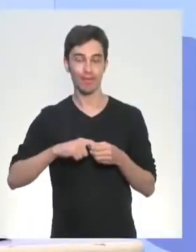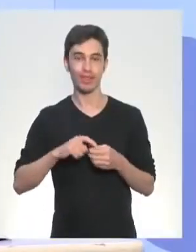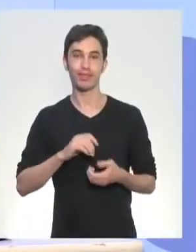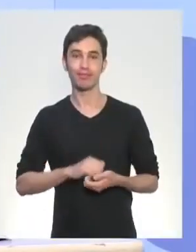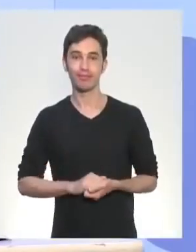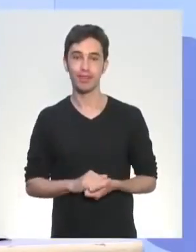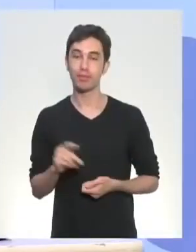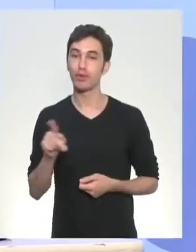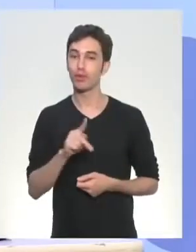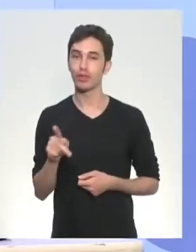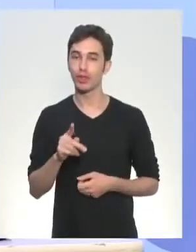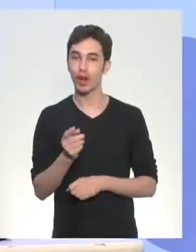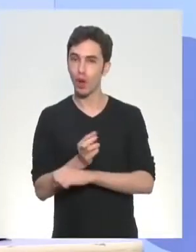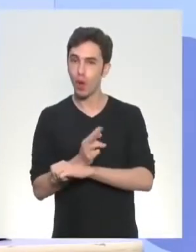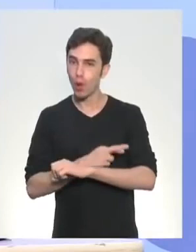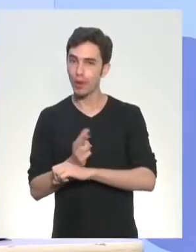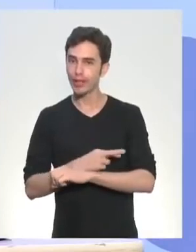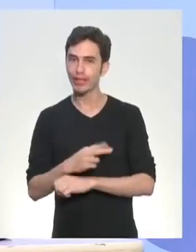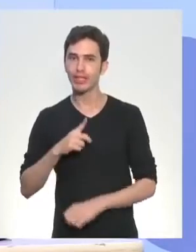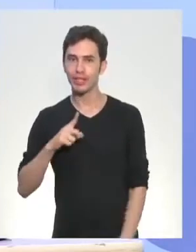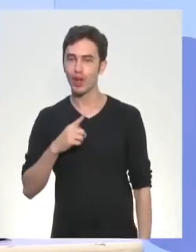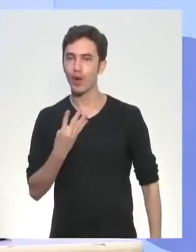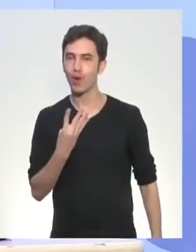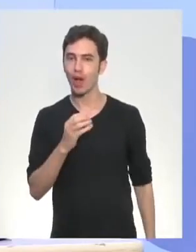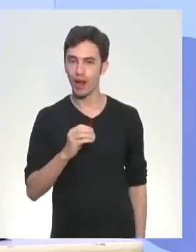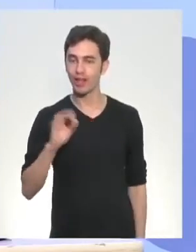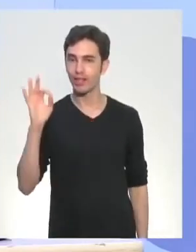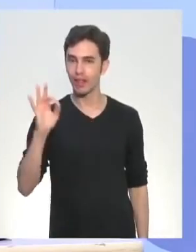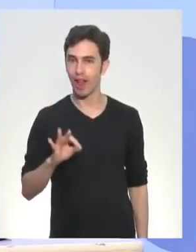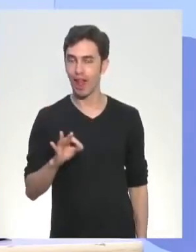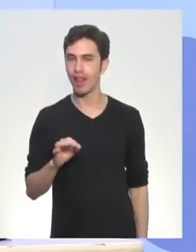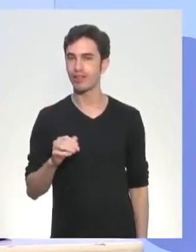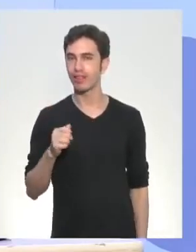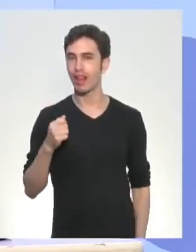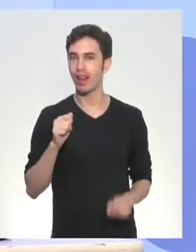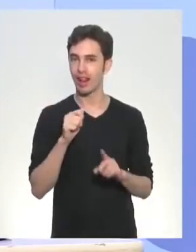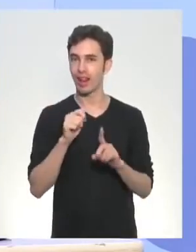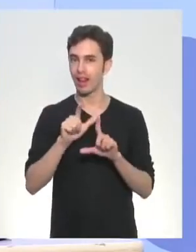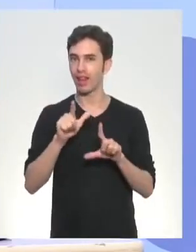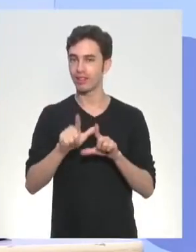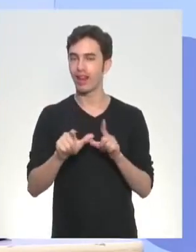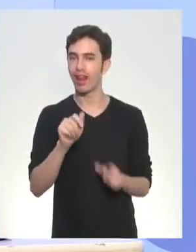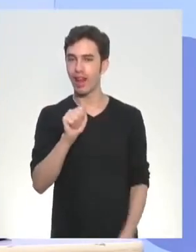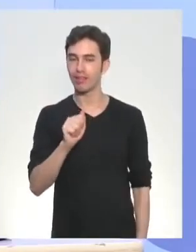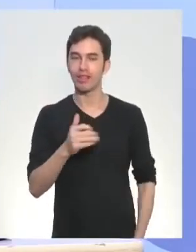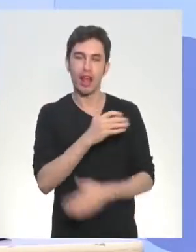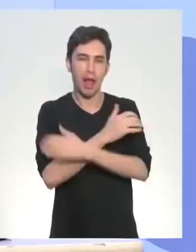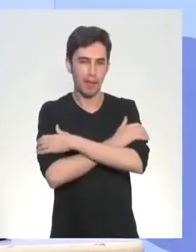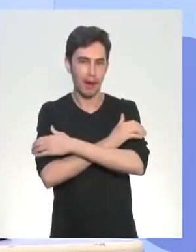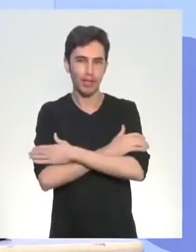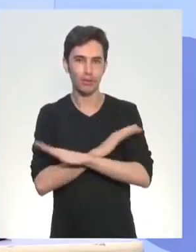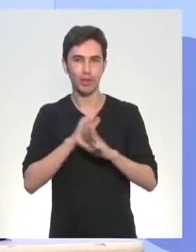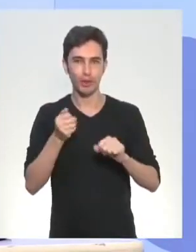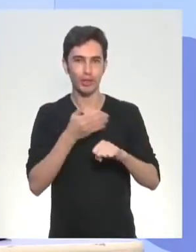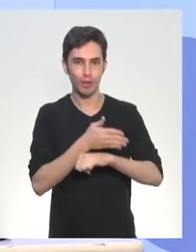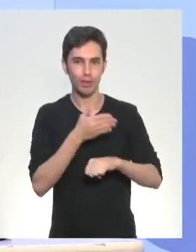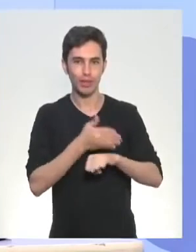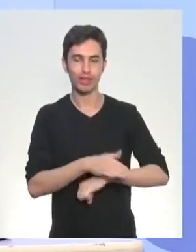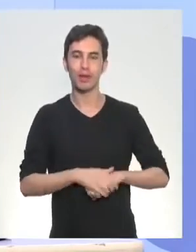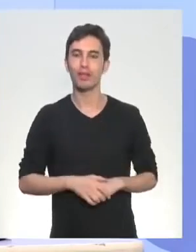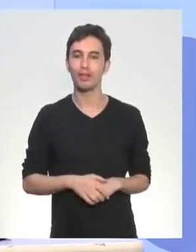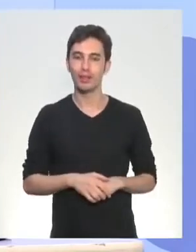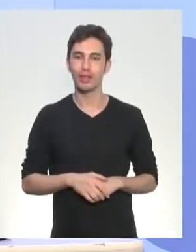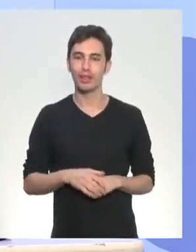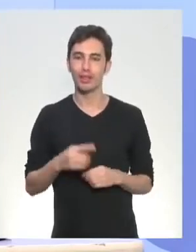voltamos. Professora Roberta, no chat só deu 40% letra A. Então, grande abraço aí para quem está participando, lá